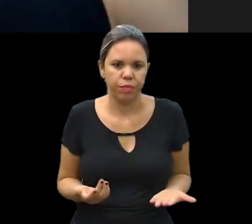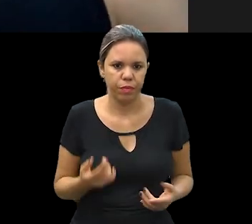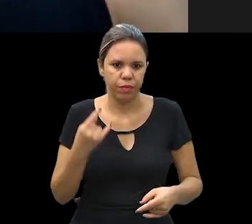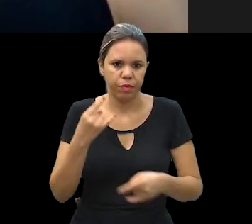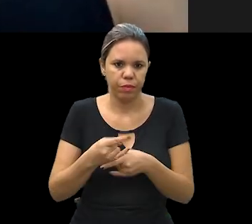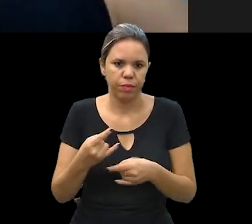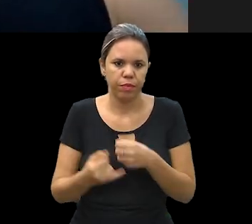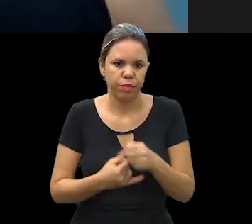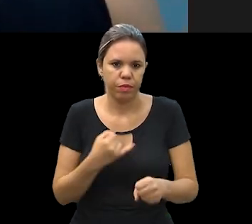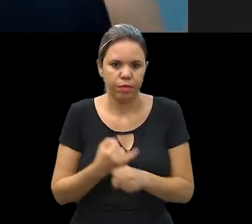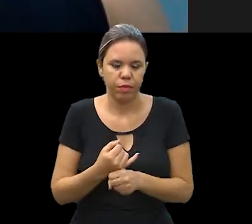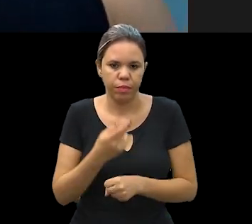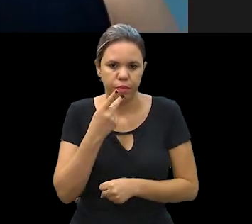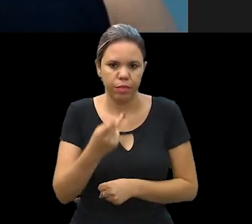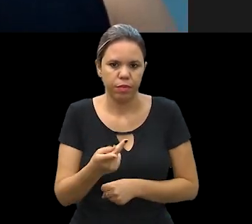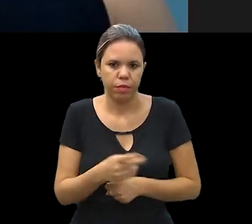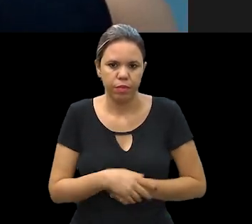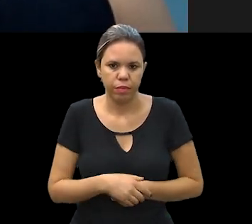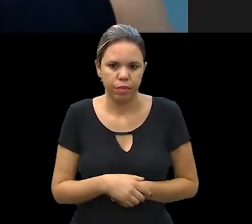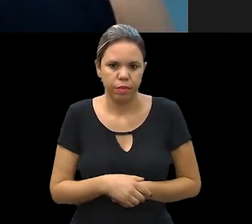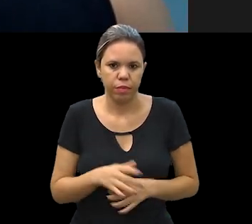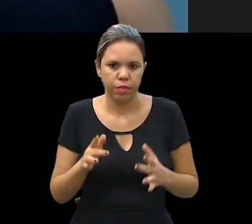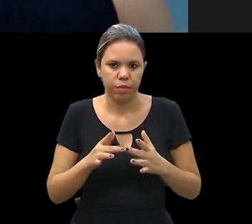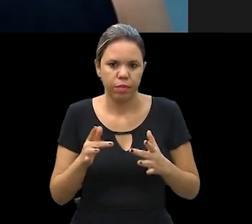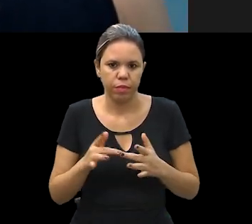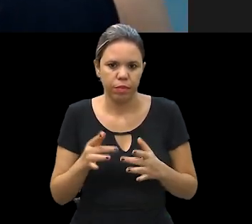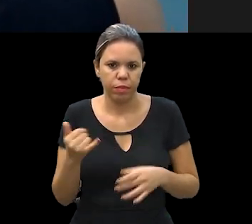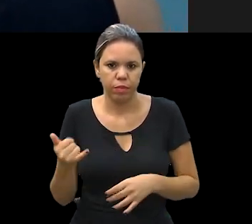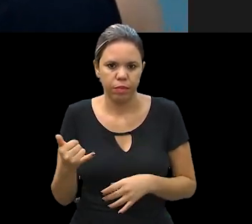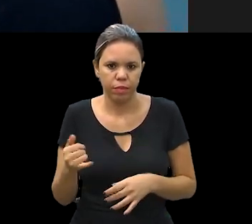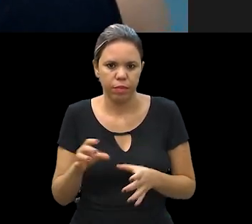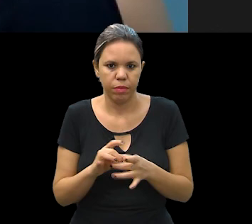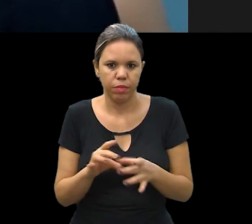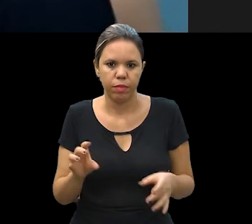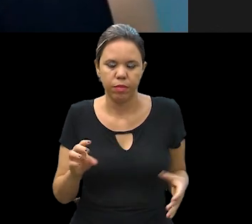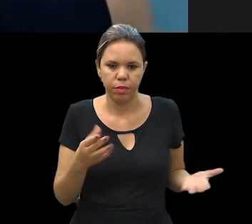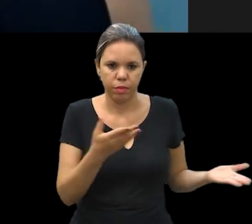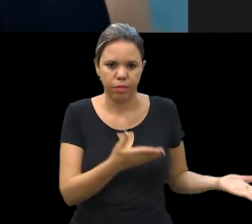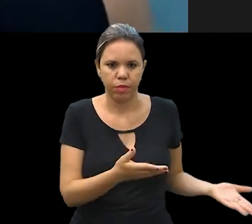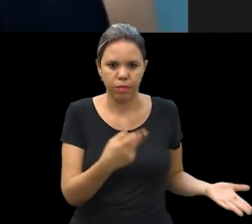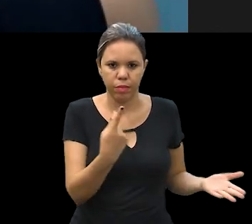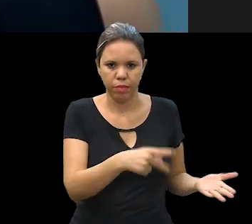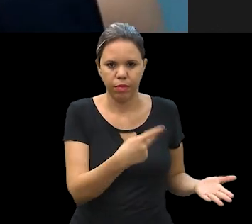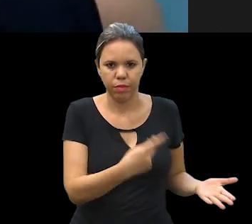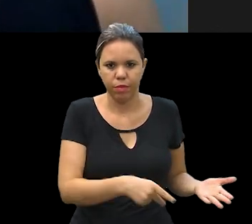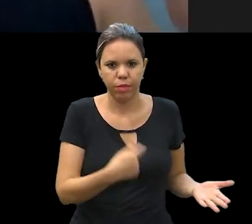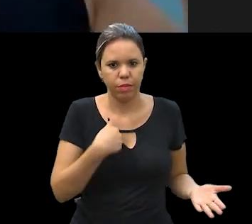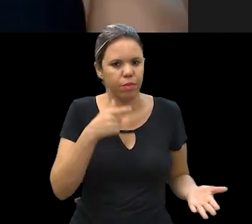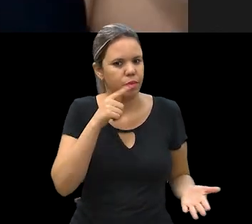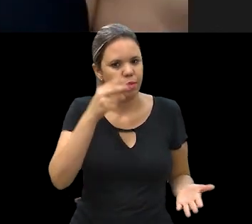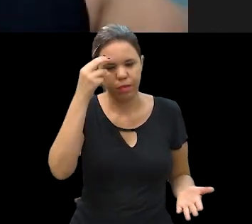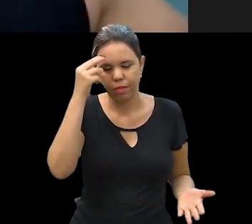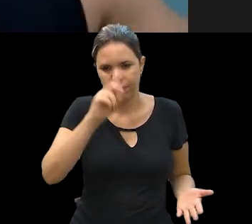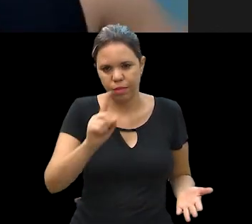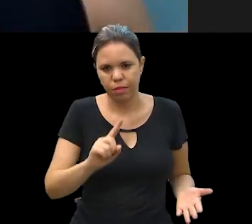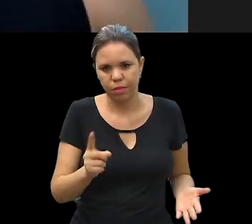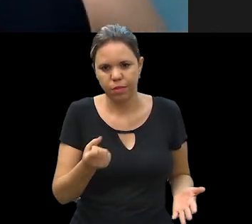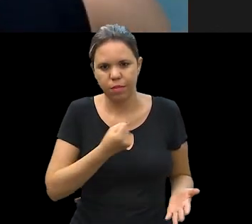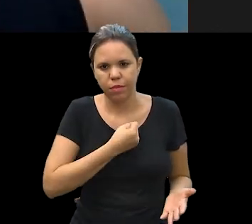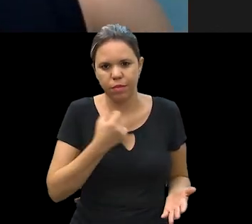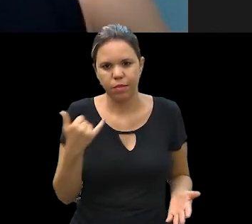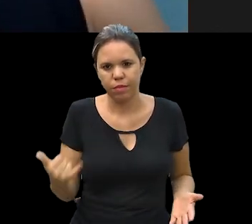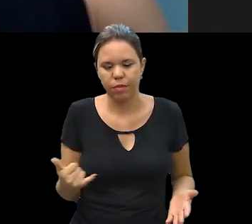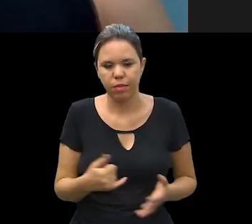sociais, nas plataformas, fala aí. Bom, o contato do telefone eu vou deixar pro Simon porque é dele, eu não consigo decorar